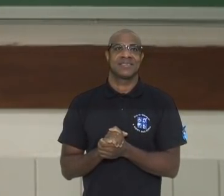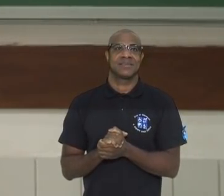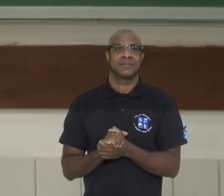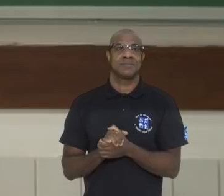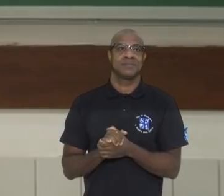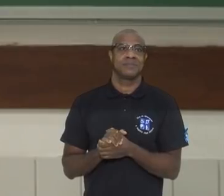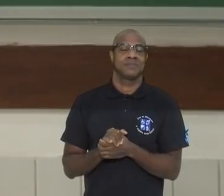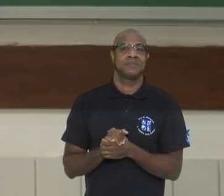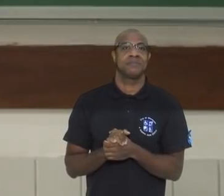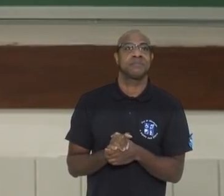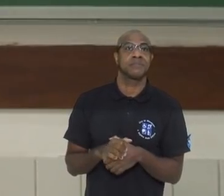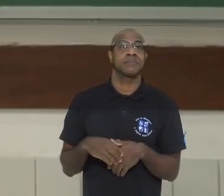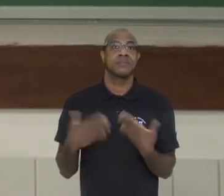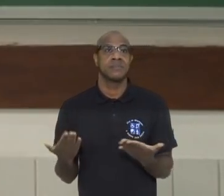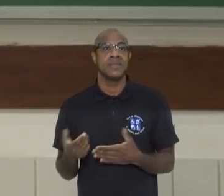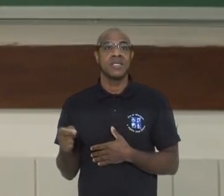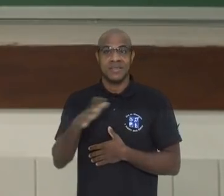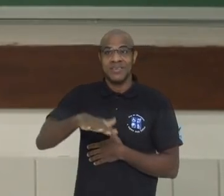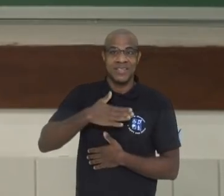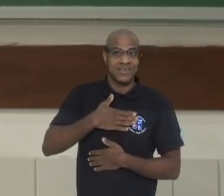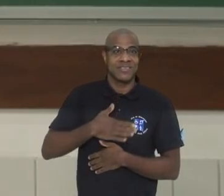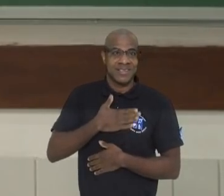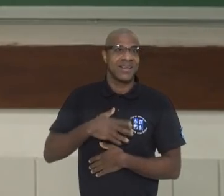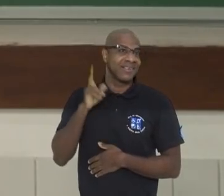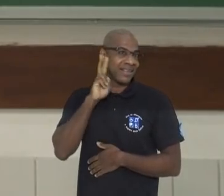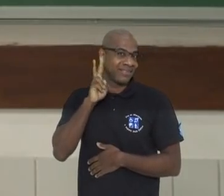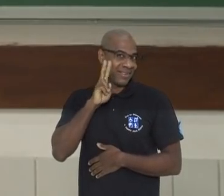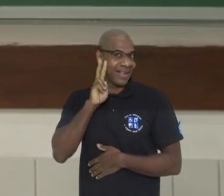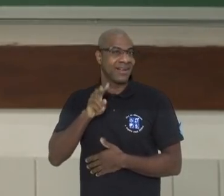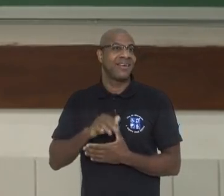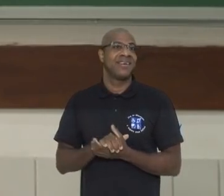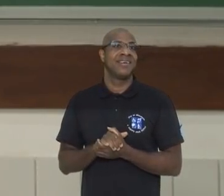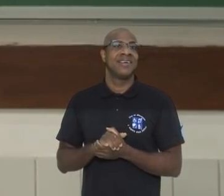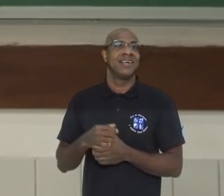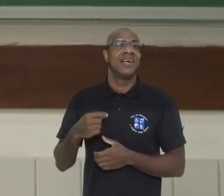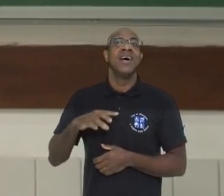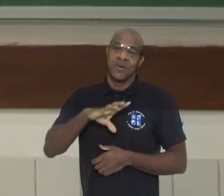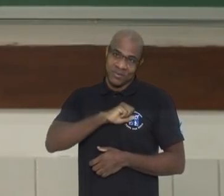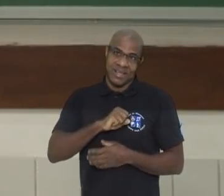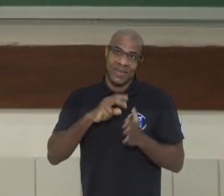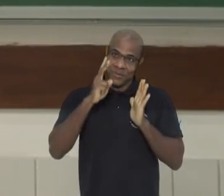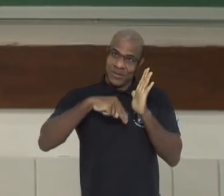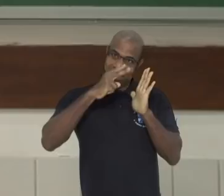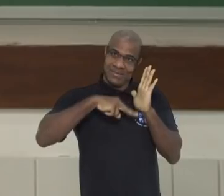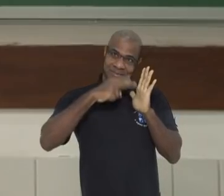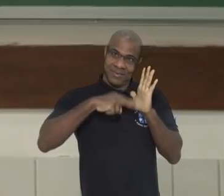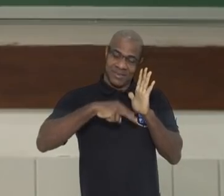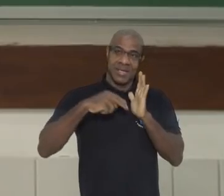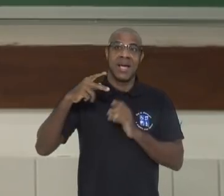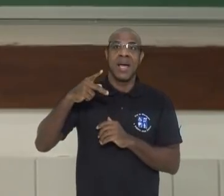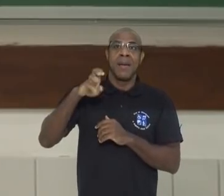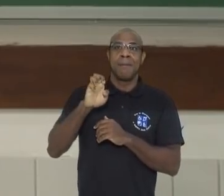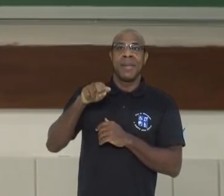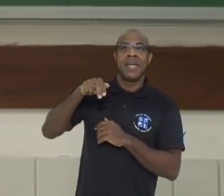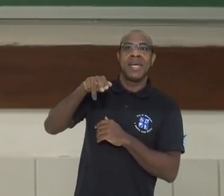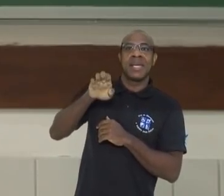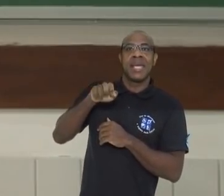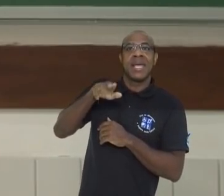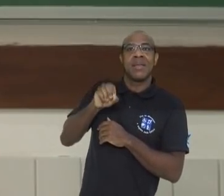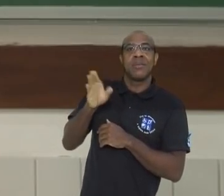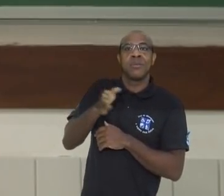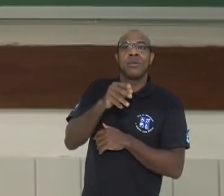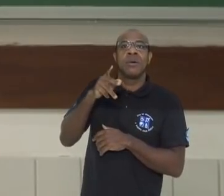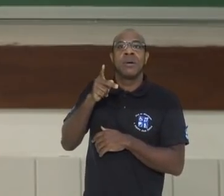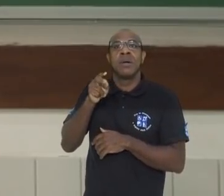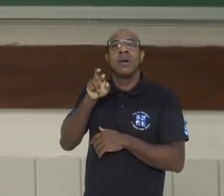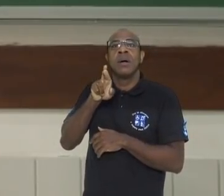Então, vocês gostaram dessa história? Gostaram do livro Pequeno Príncipe? Então, o Pequeno Príncipe ele é um livro que ele tem